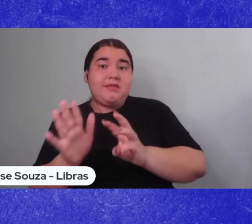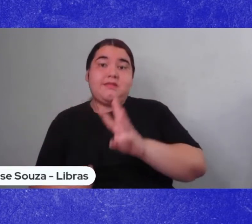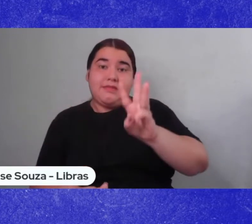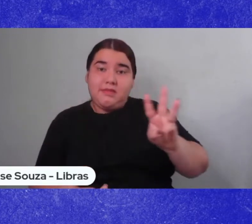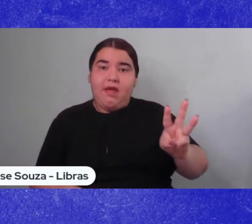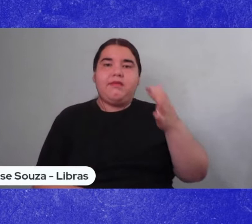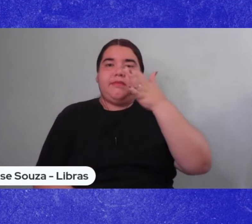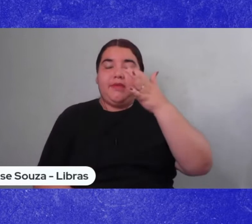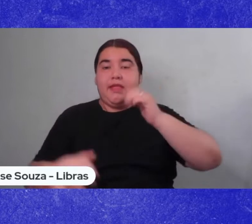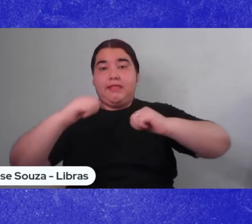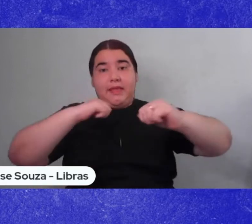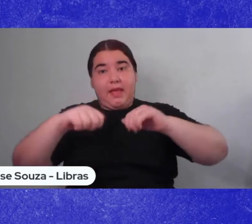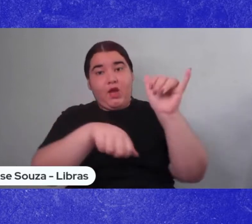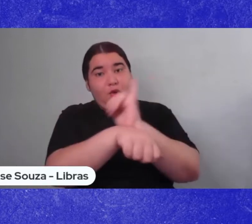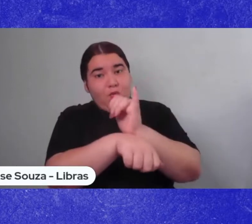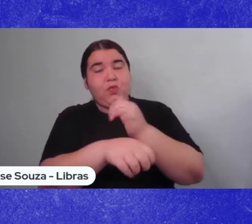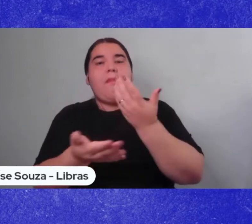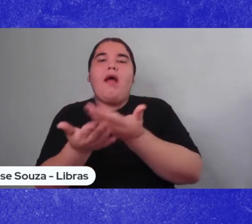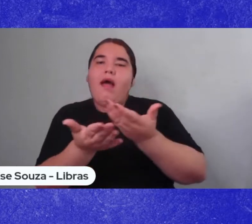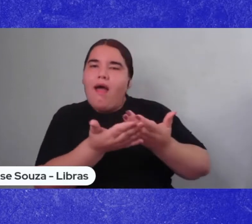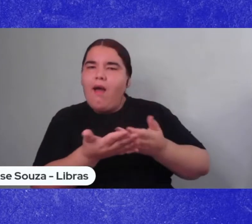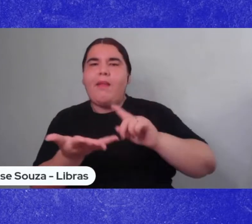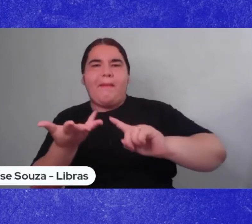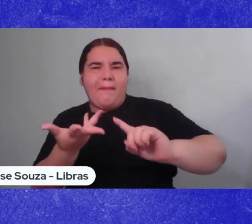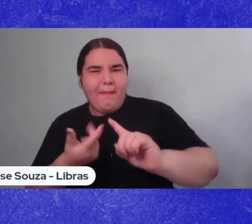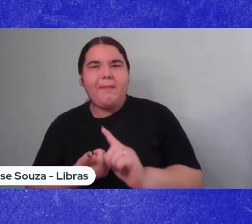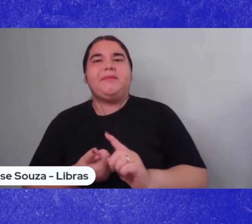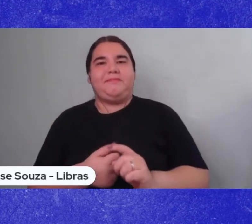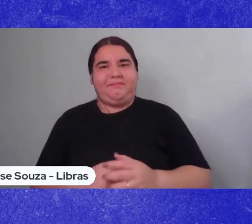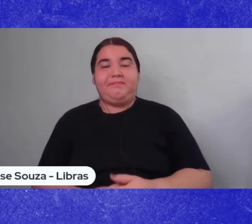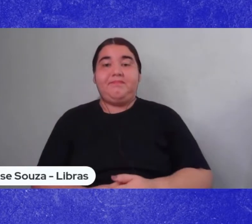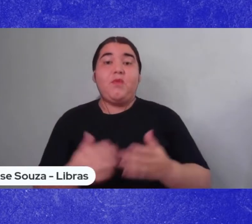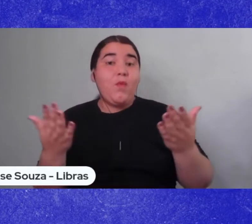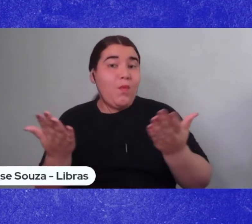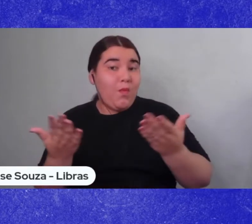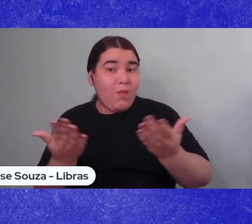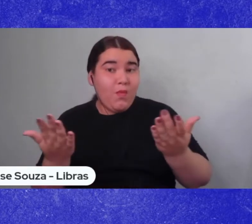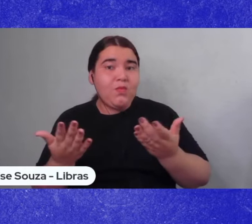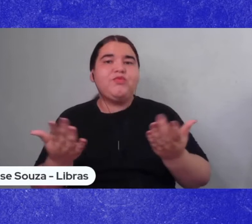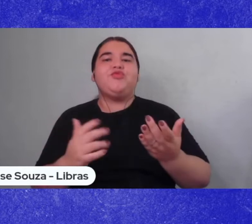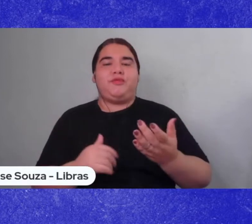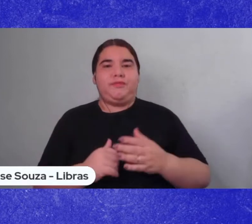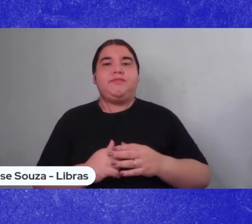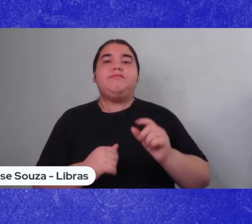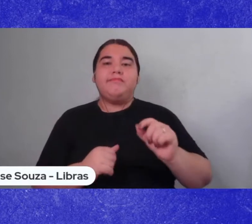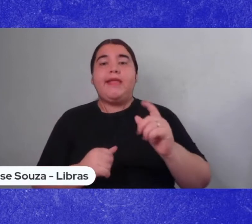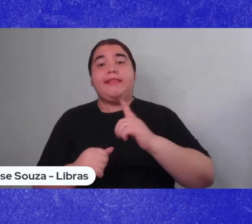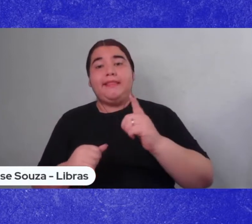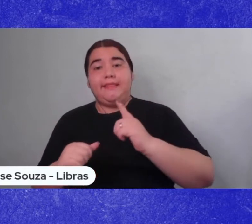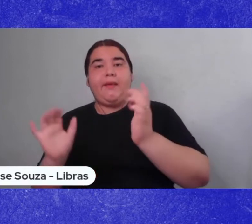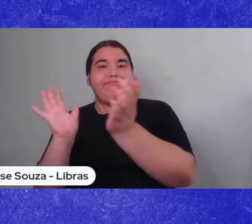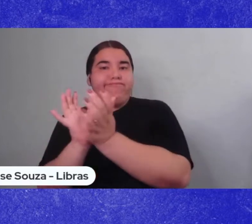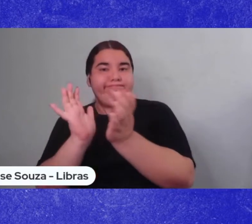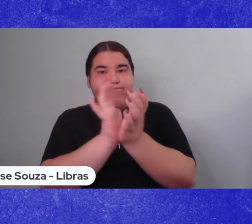debates no YouTube, Masterclass e muitas outras coisas. E hoje, então, cada mostra a gente dividiu em três panoramas,